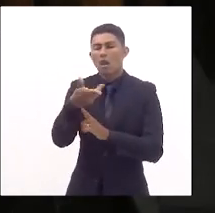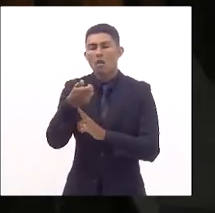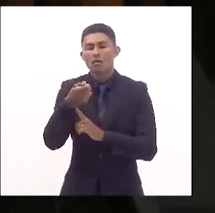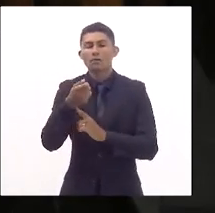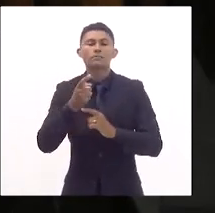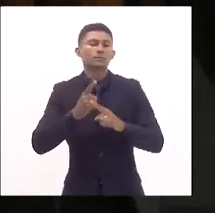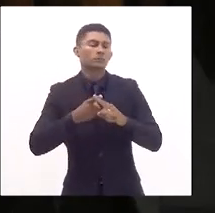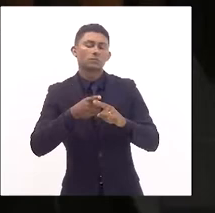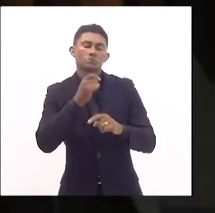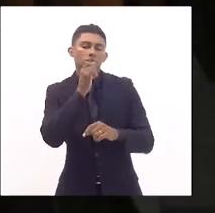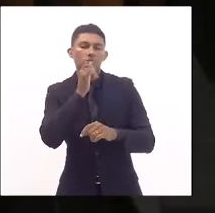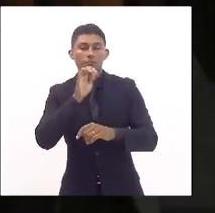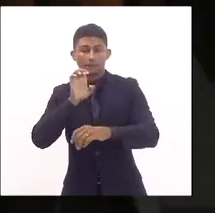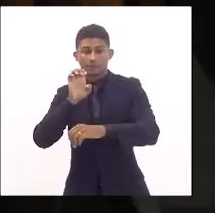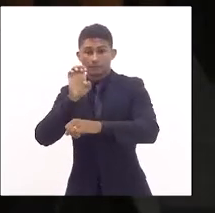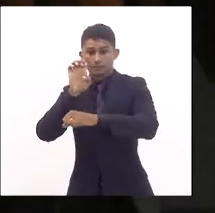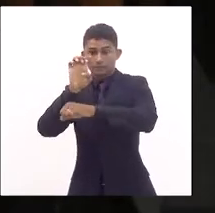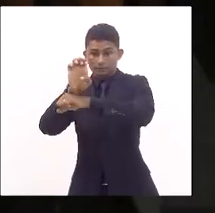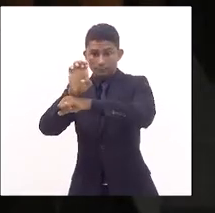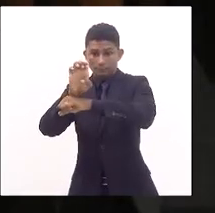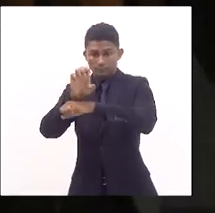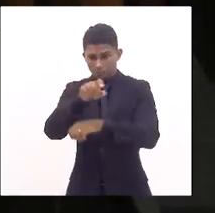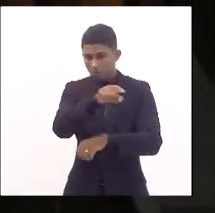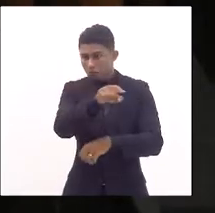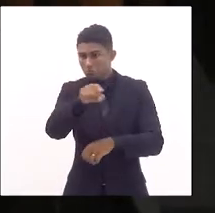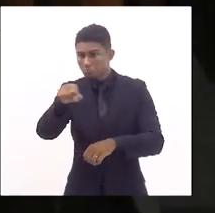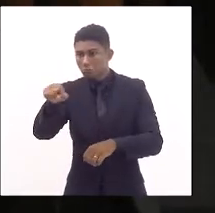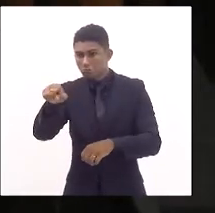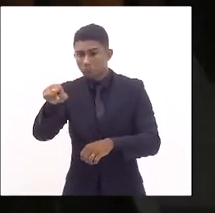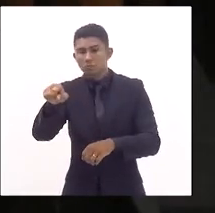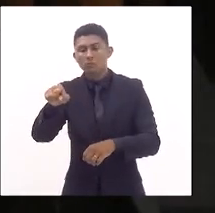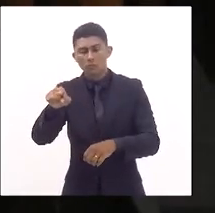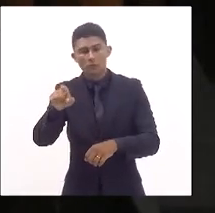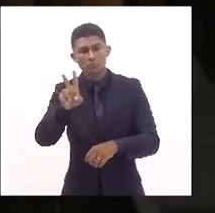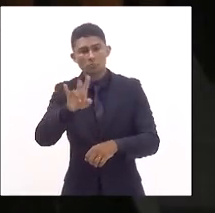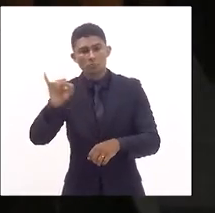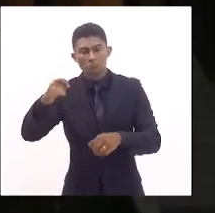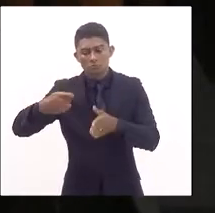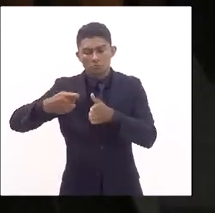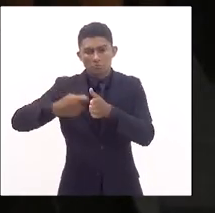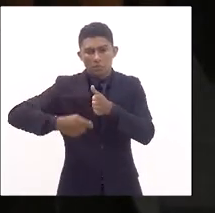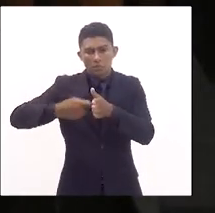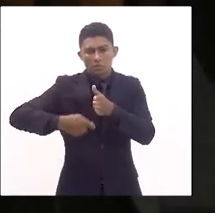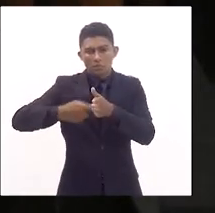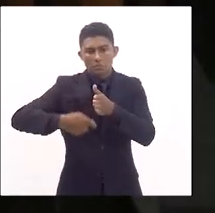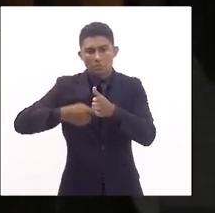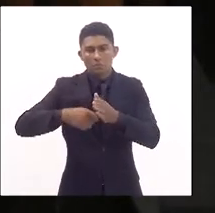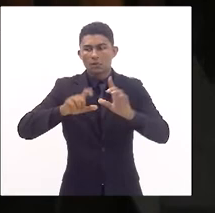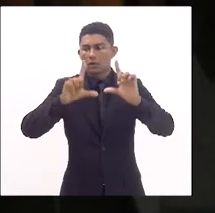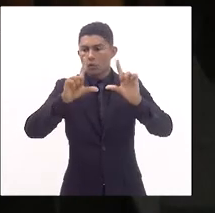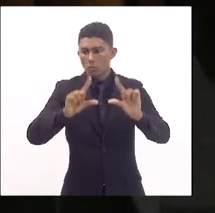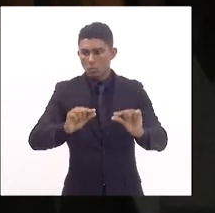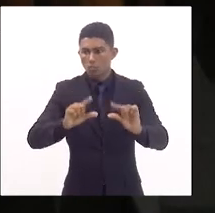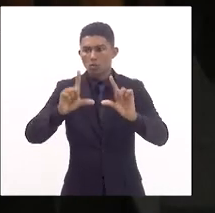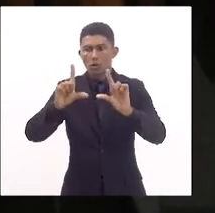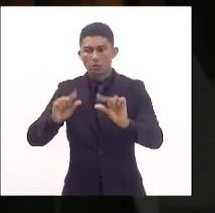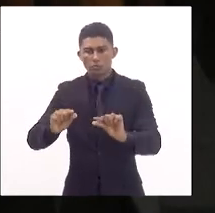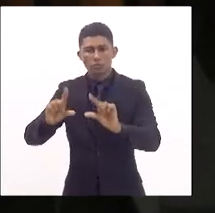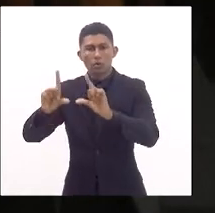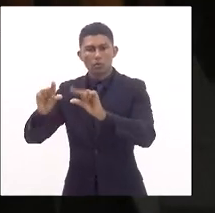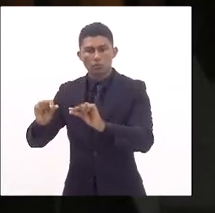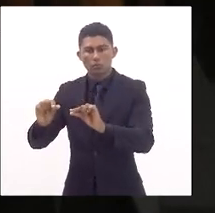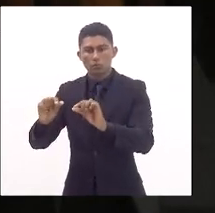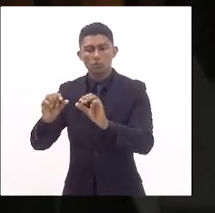os estados reduziram suas alíquotas você tá